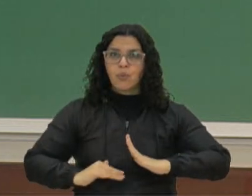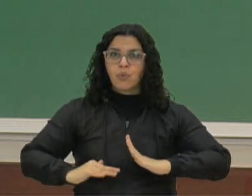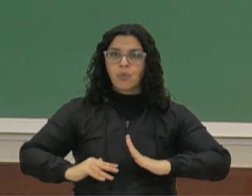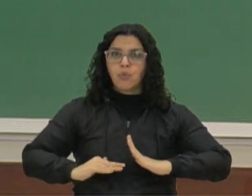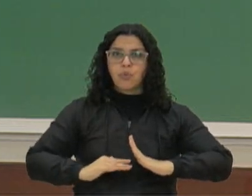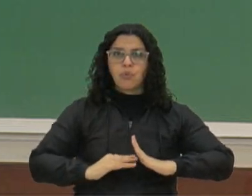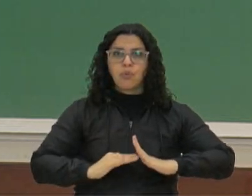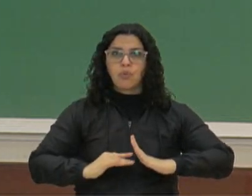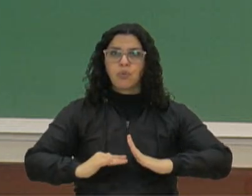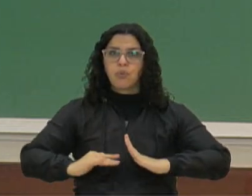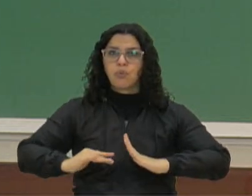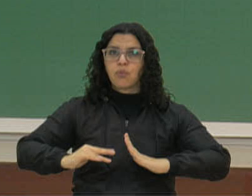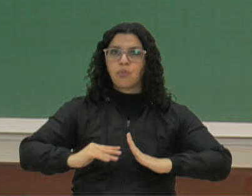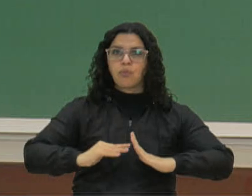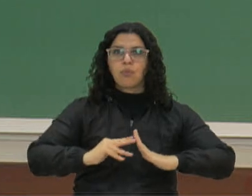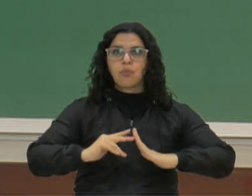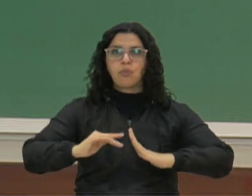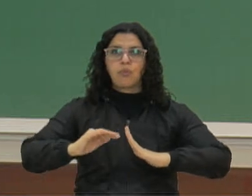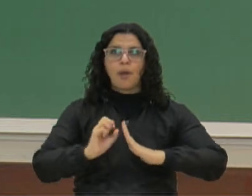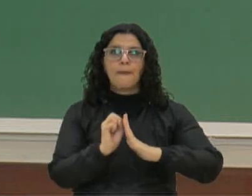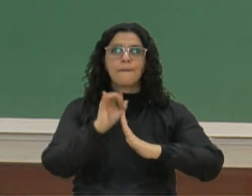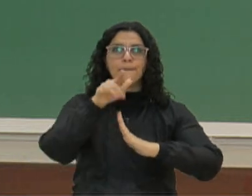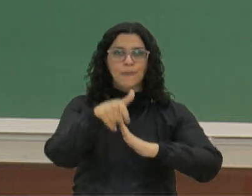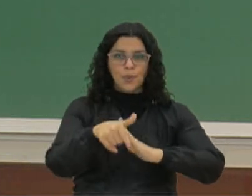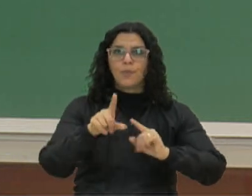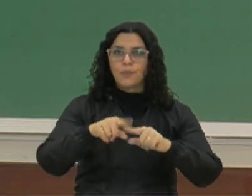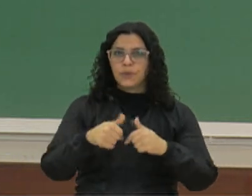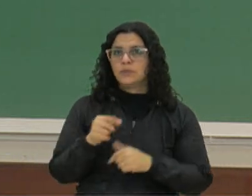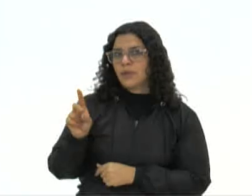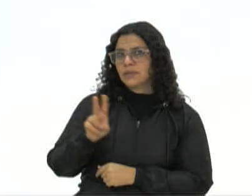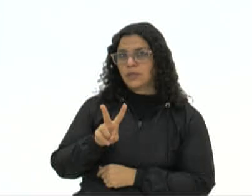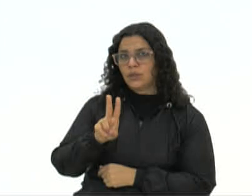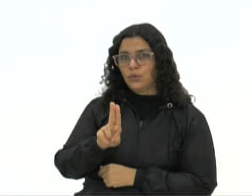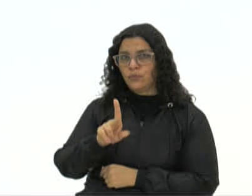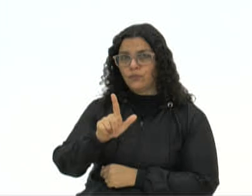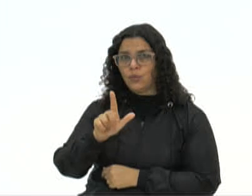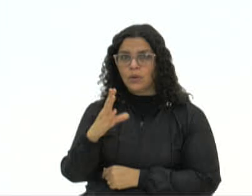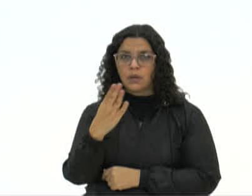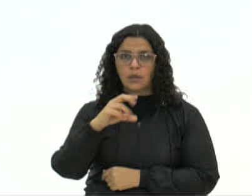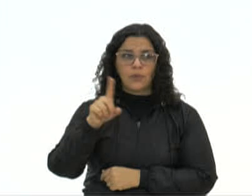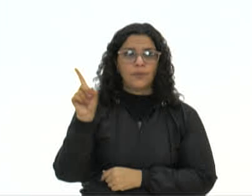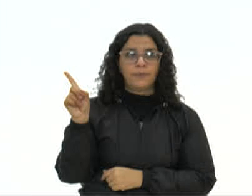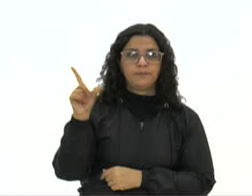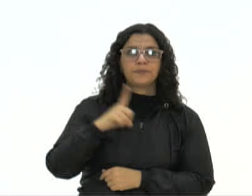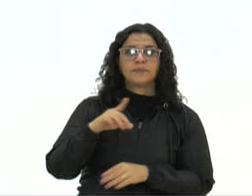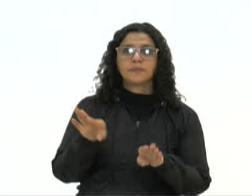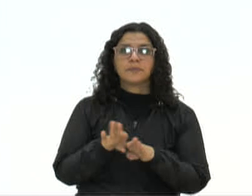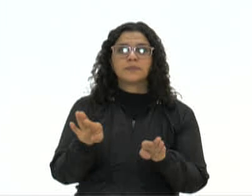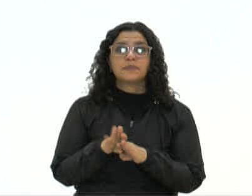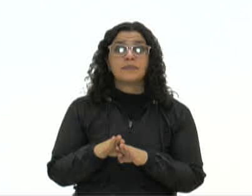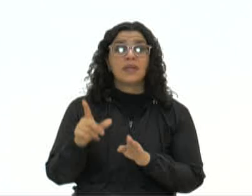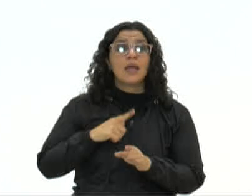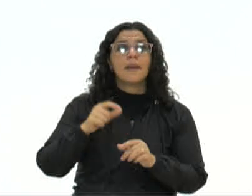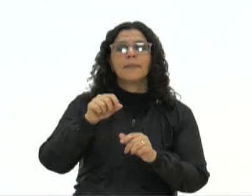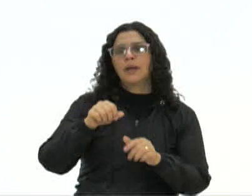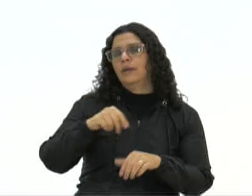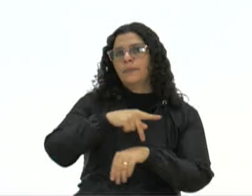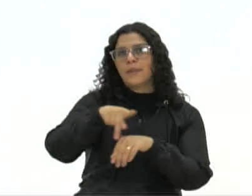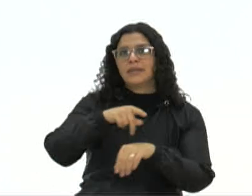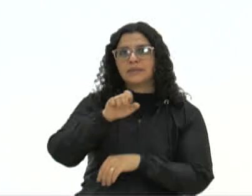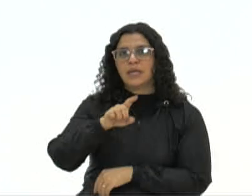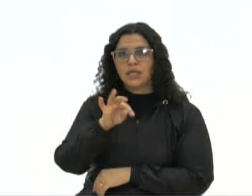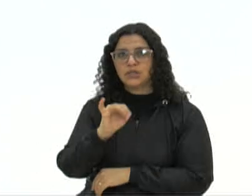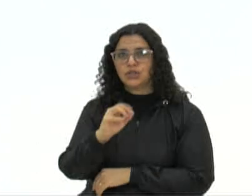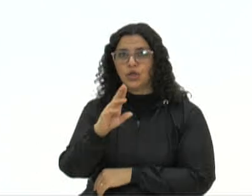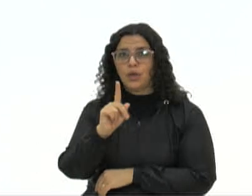se resfriando e forma o cone do vulcão. Aqui eu trouxe para vocês uma foto da caldeira do Erta Ali, que fica na Etiópia, emitindo gases,